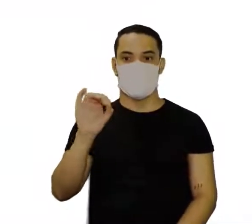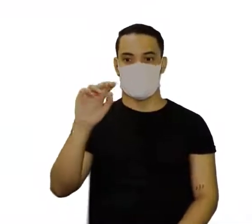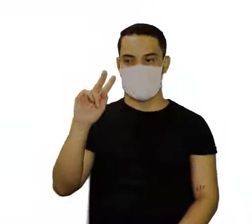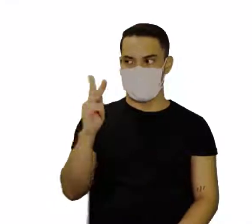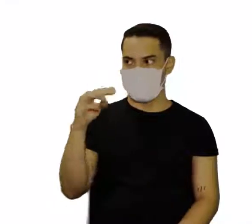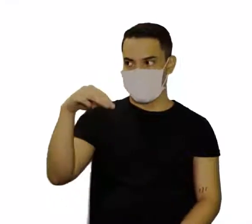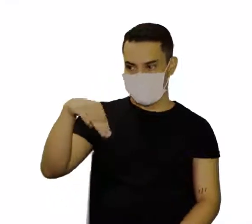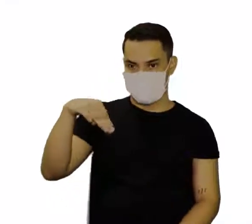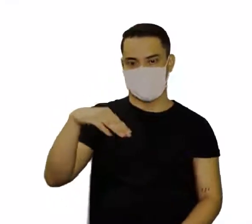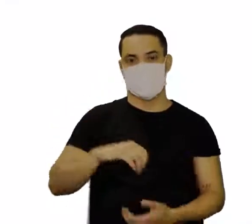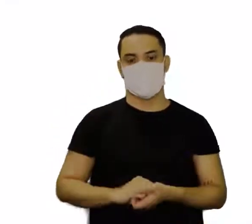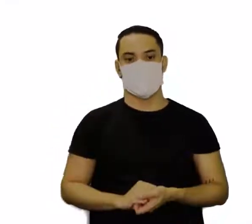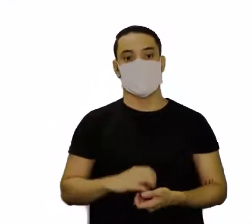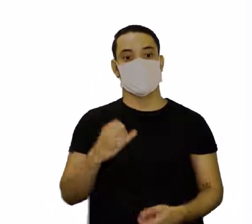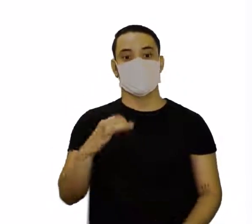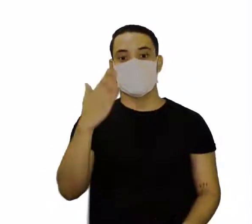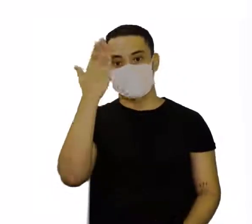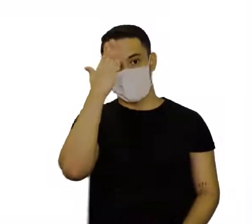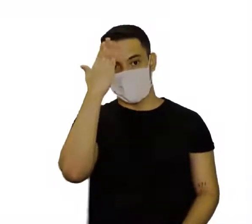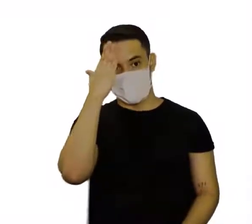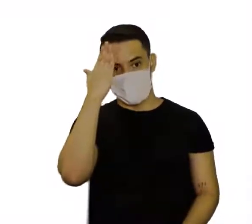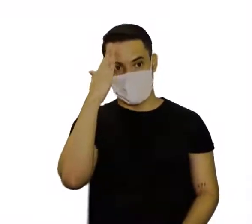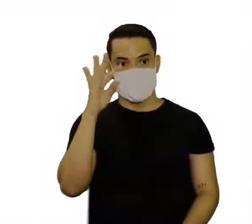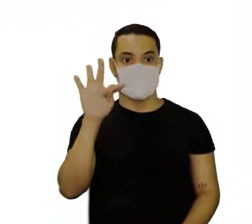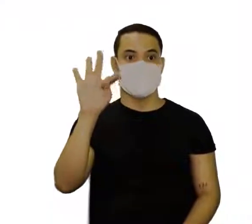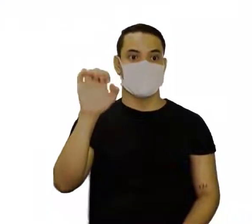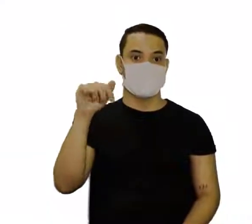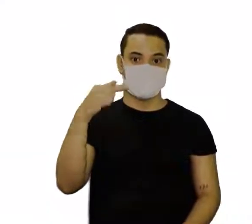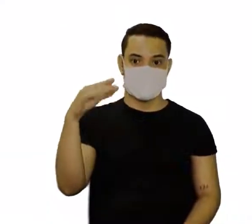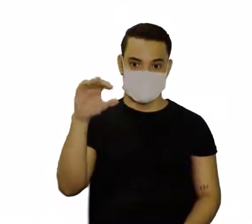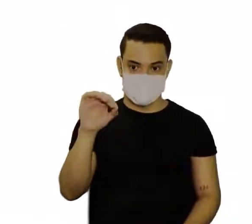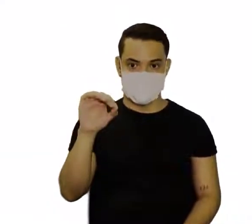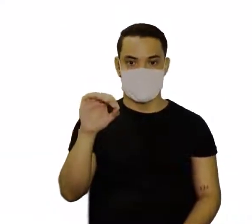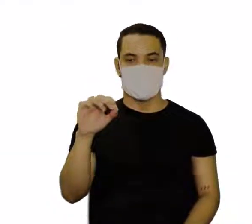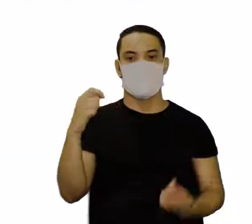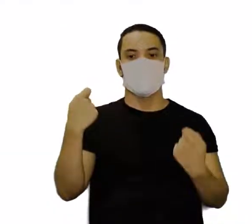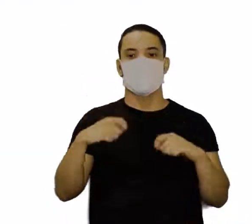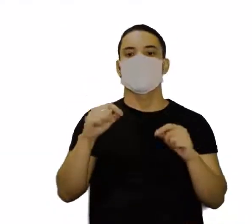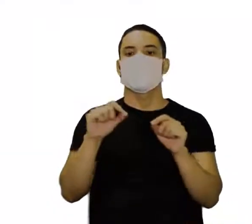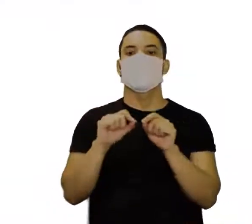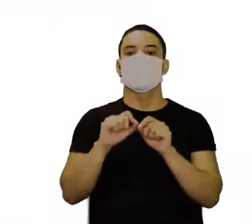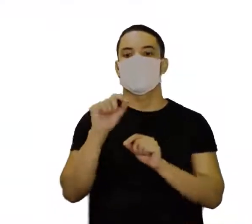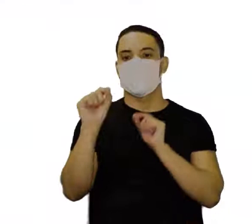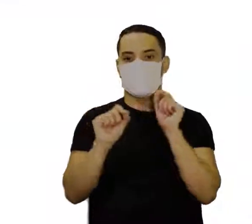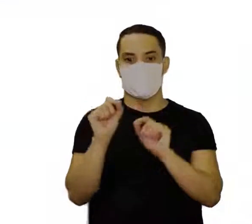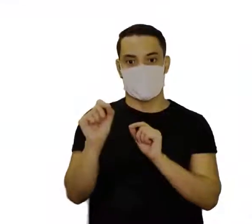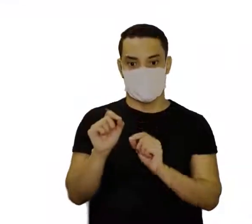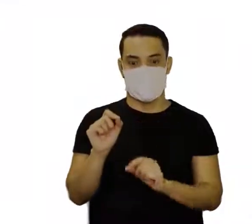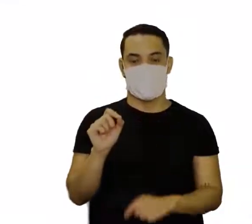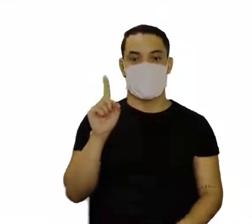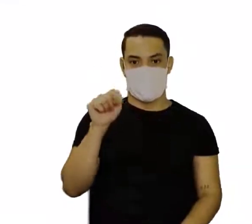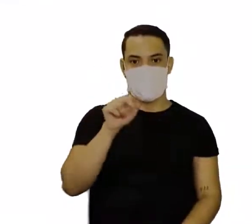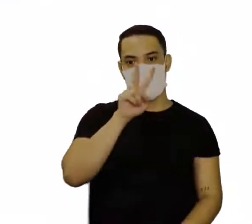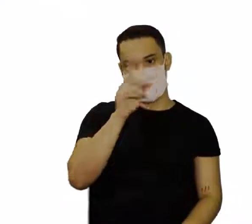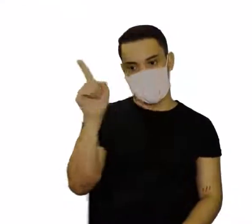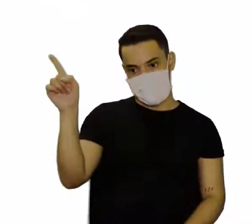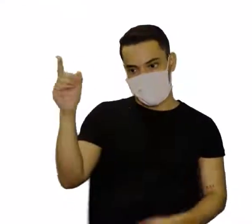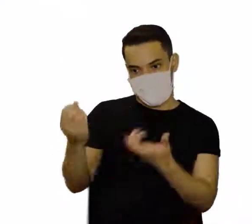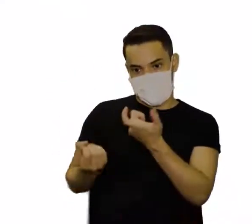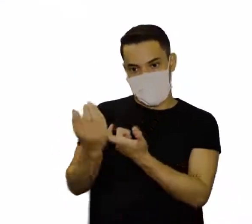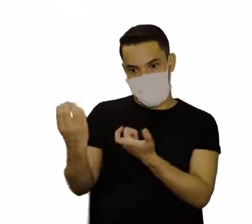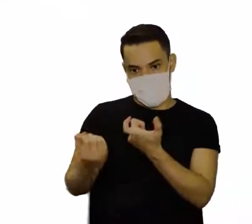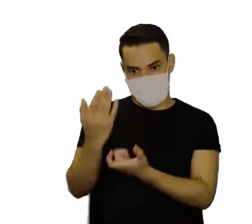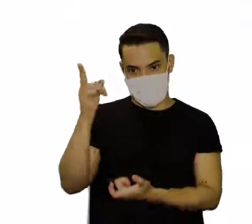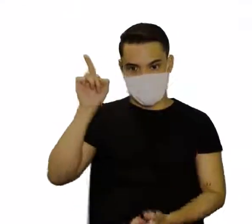ohms. Então, se eu quero a tensão, eu faço o seguinte, tensão é resistência vezes a